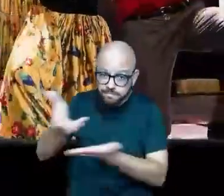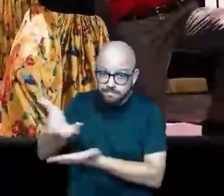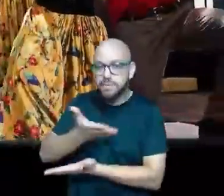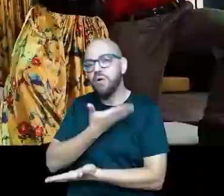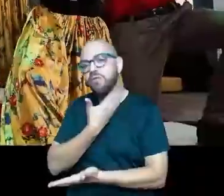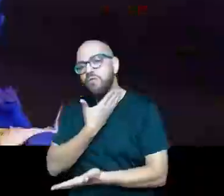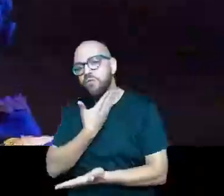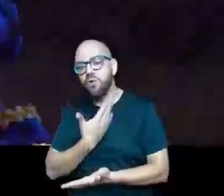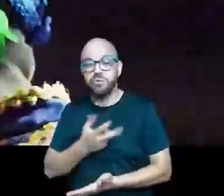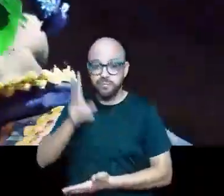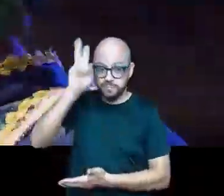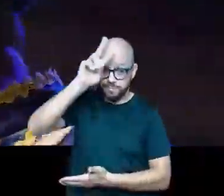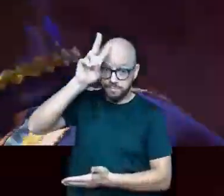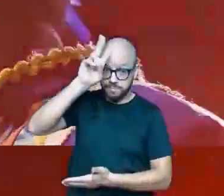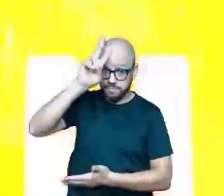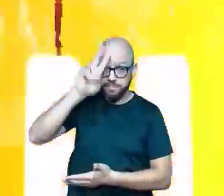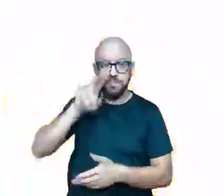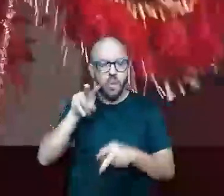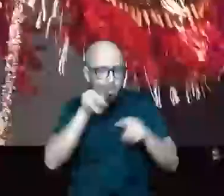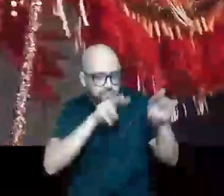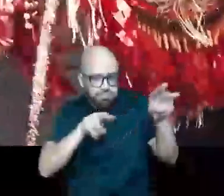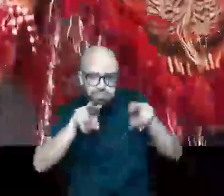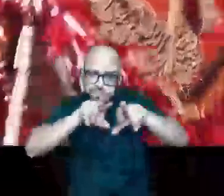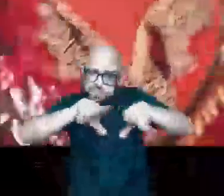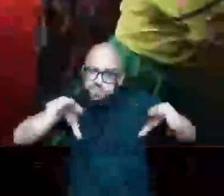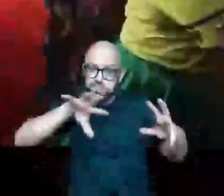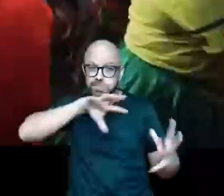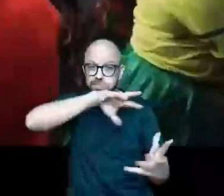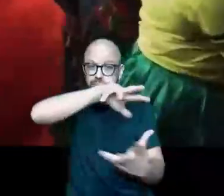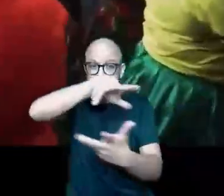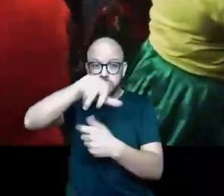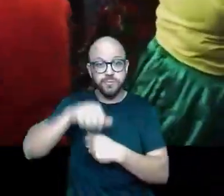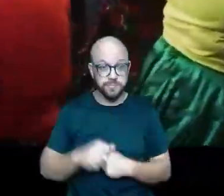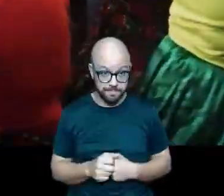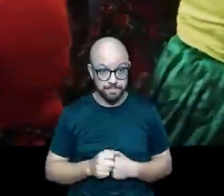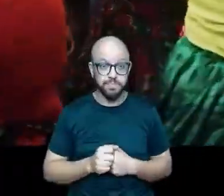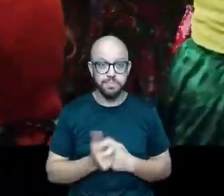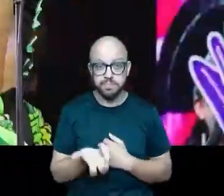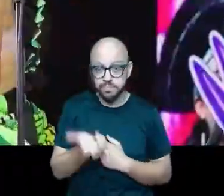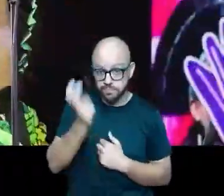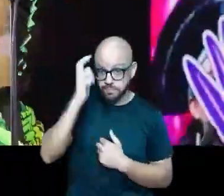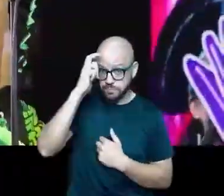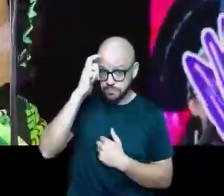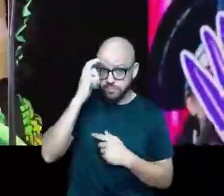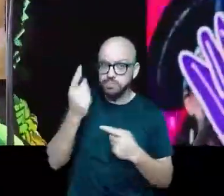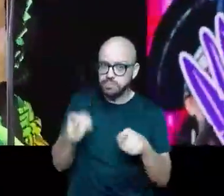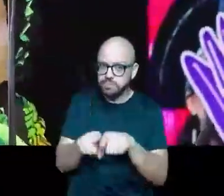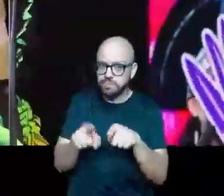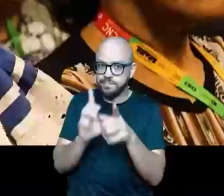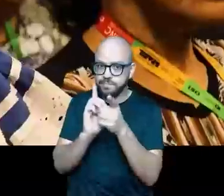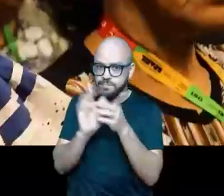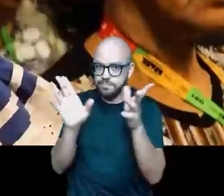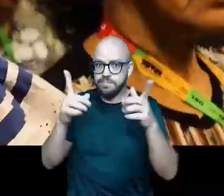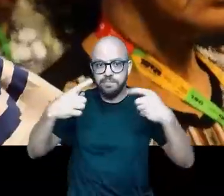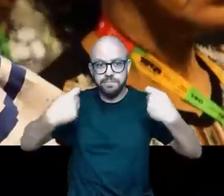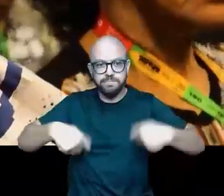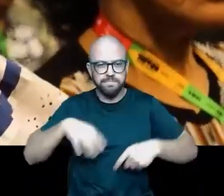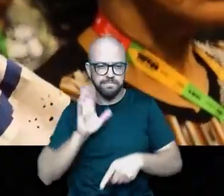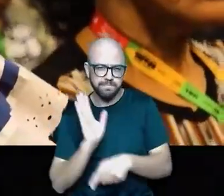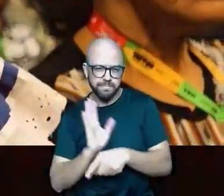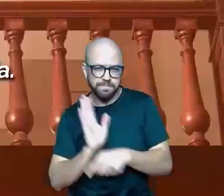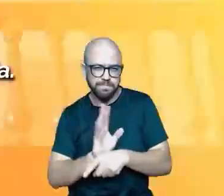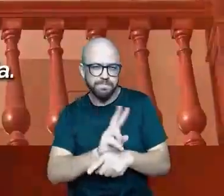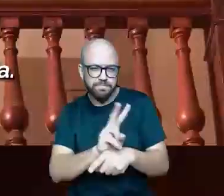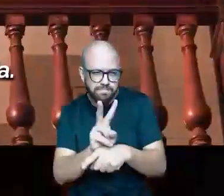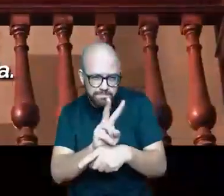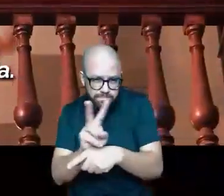a convivência de diferentes vozes, histórias e visões de mundo. E por isso a cultura, tal qual a